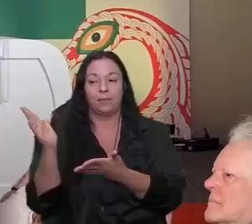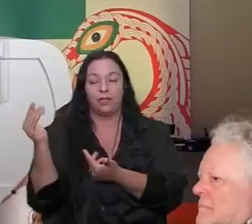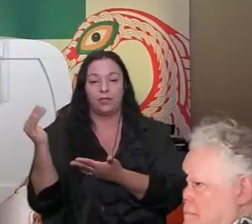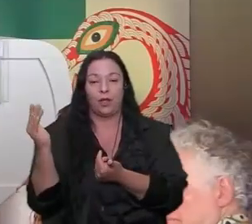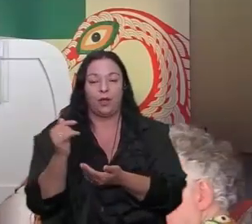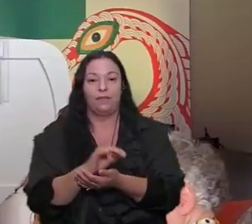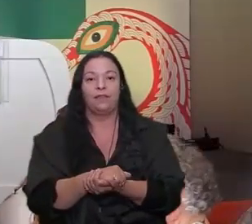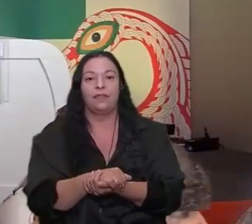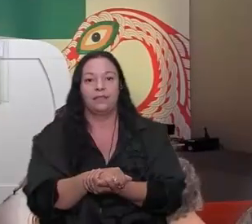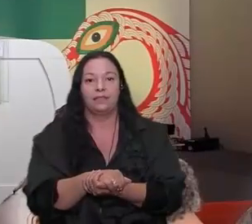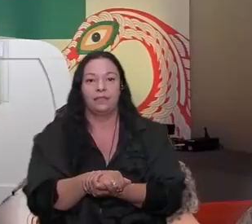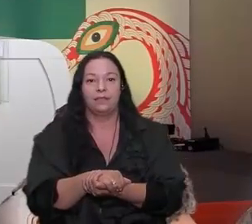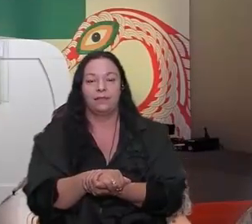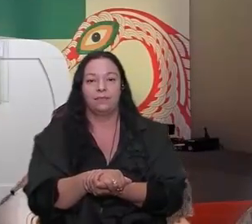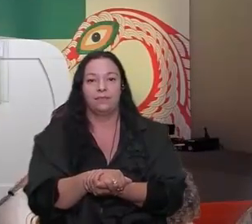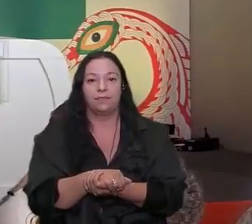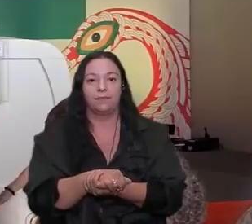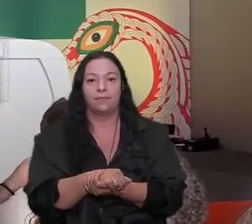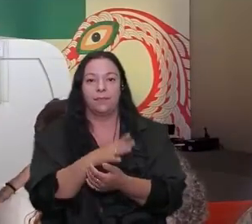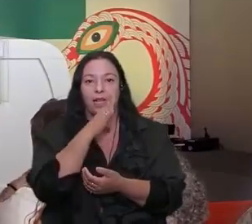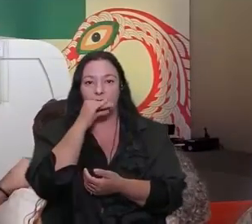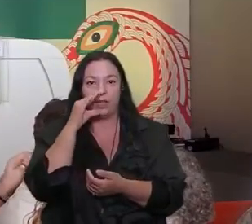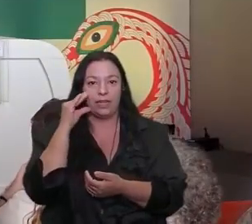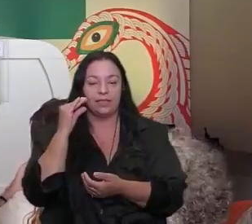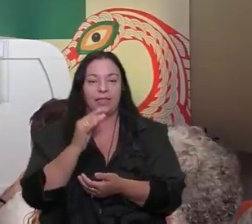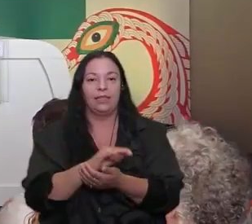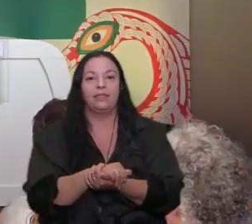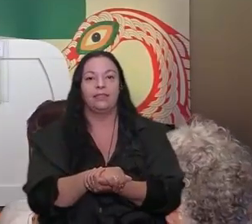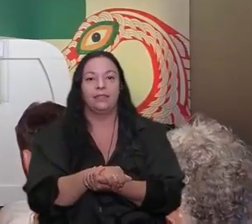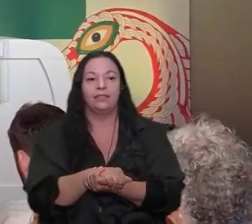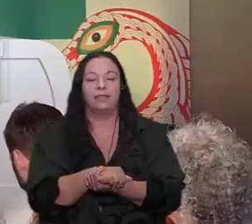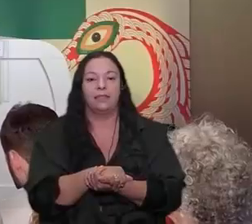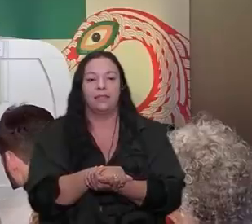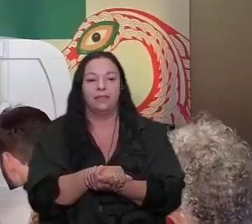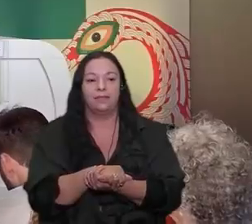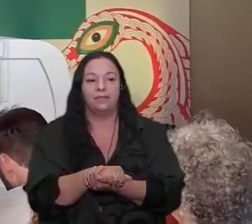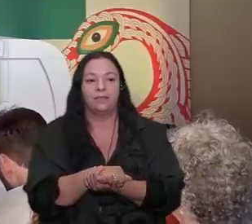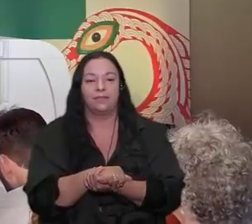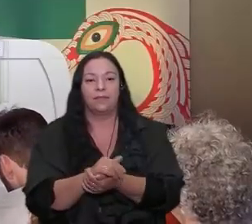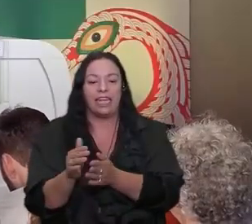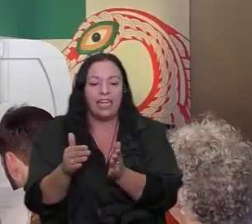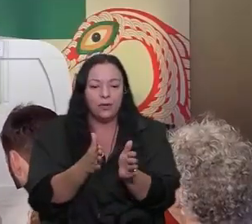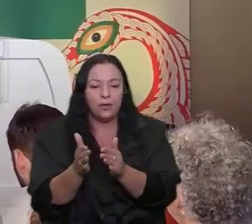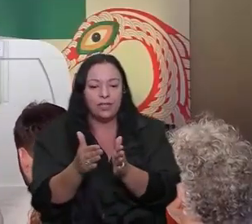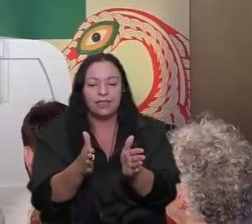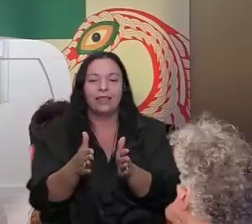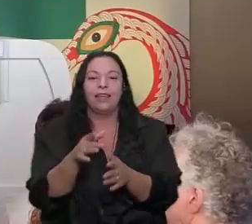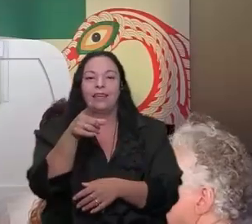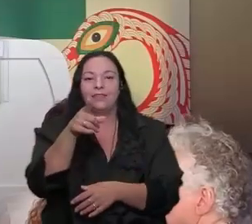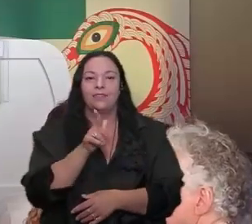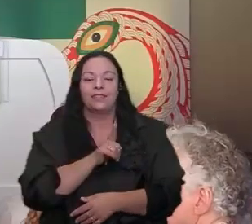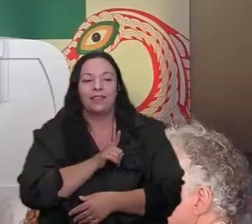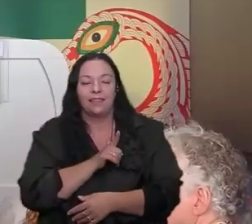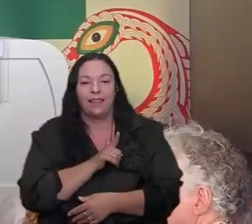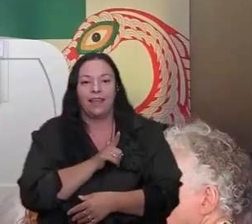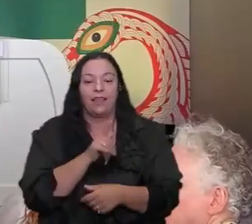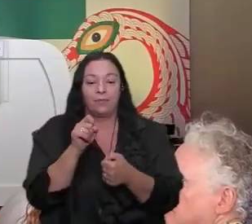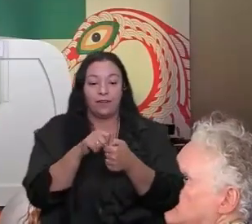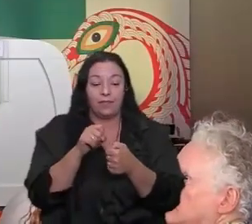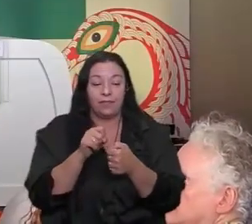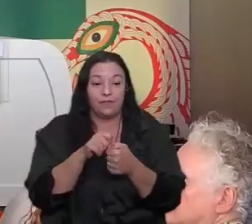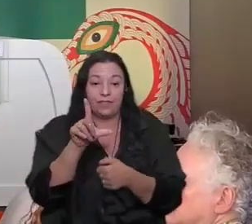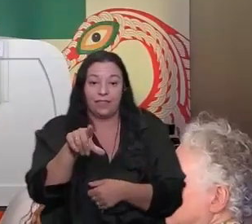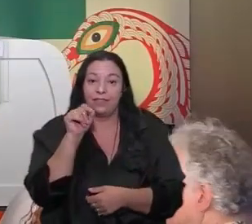né, para adolescentes. Então, assim, eu queria saber em que encruzilhada você se meteu para você fazer essa